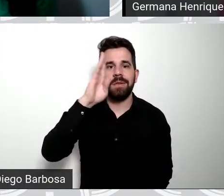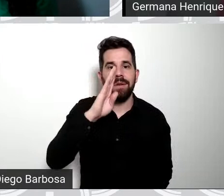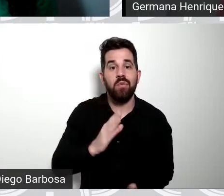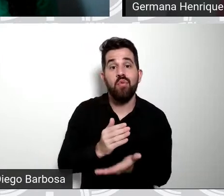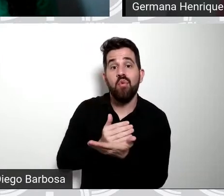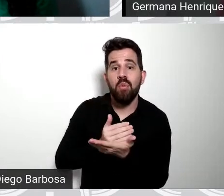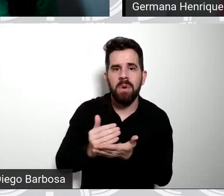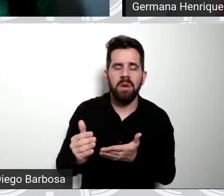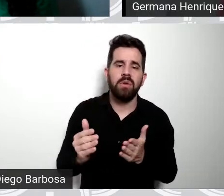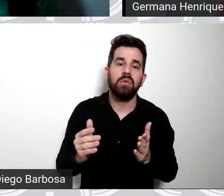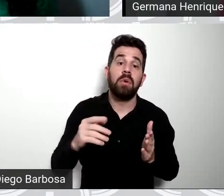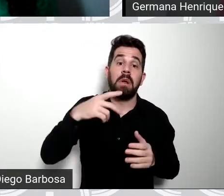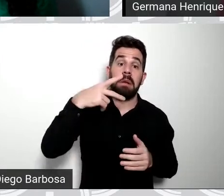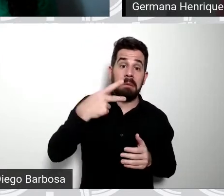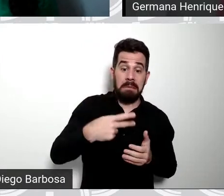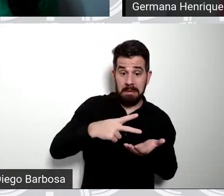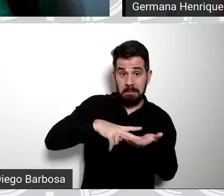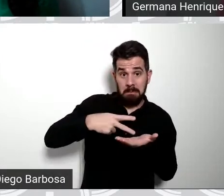e 40,